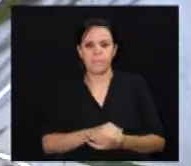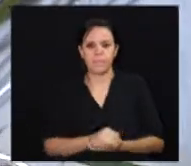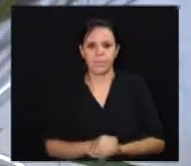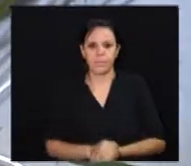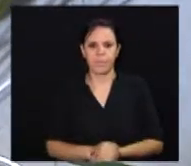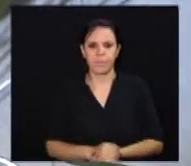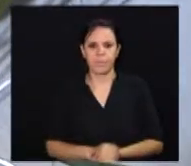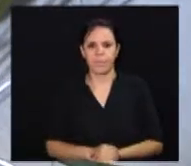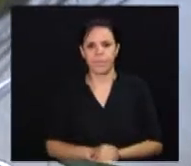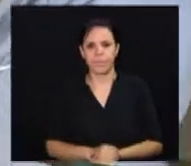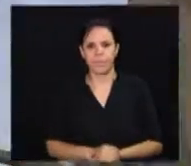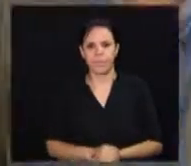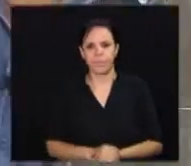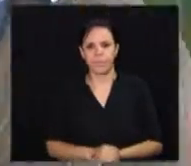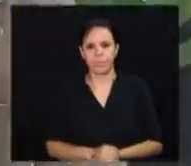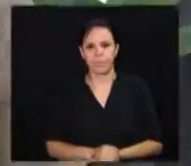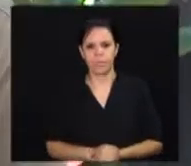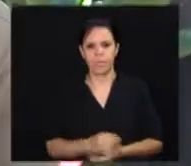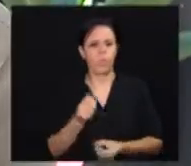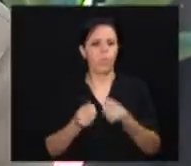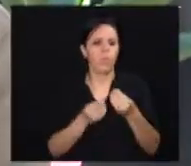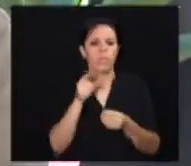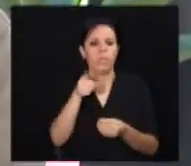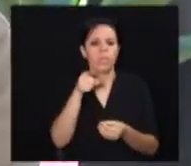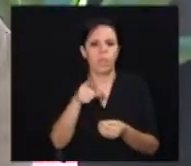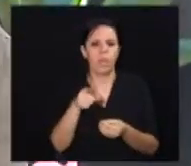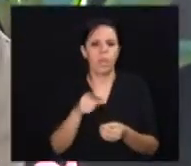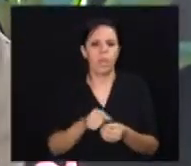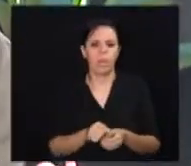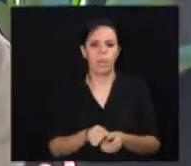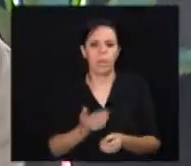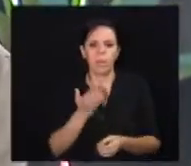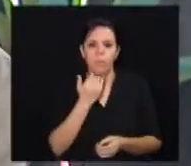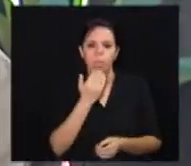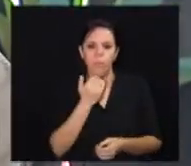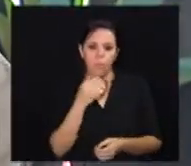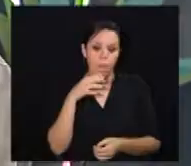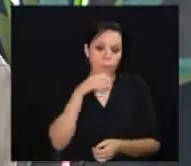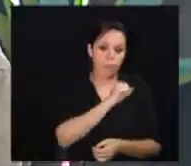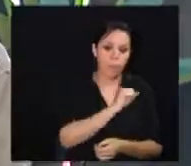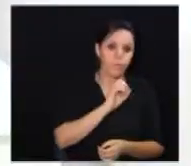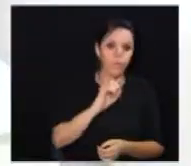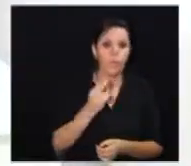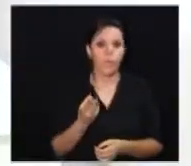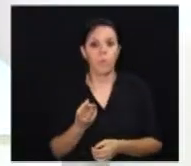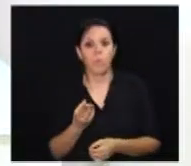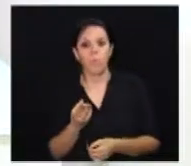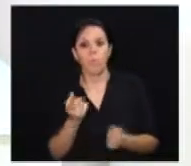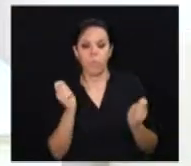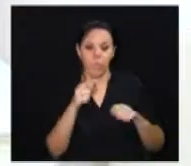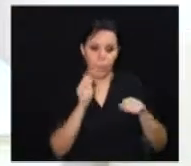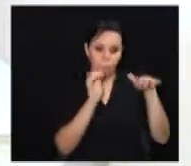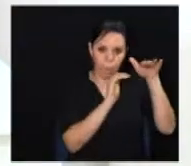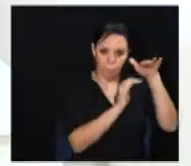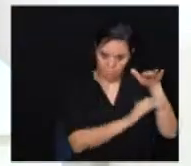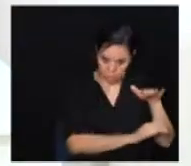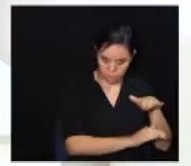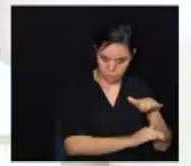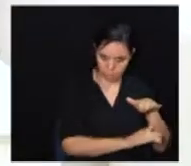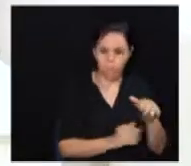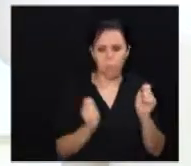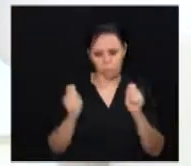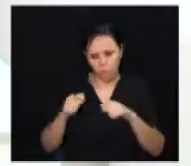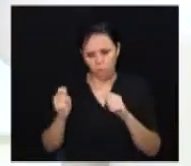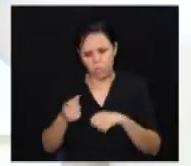questão de E essa massa que a gente fez, ela é pra ser de consumo imediato? Ou eu consigo reservar ela, guardar? Consegue. Ela